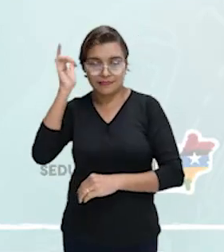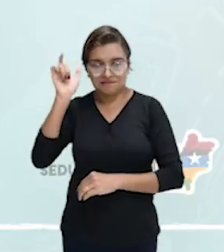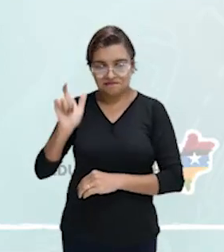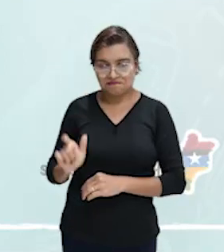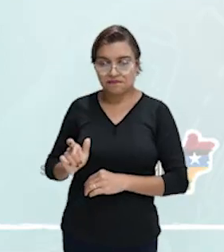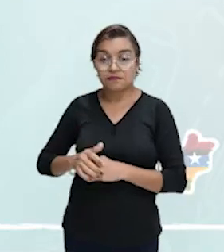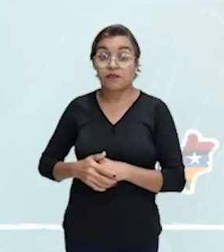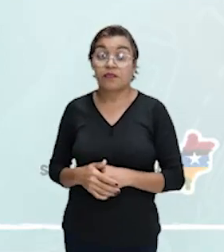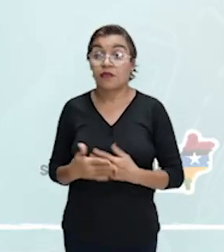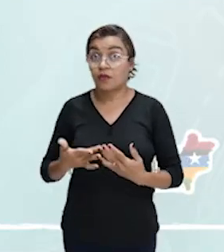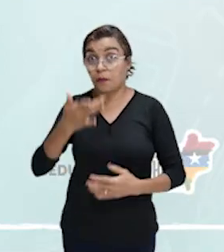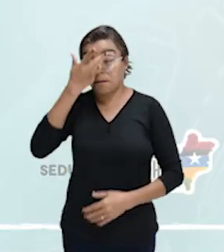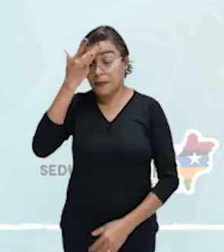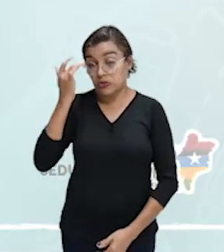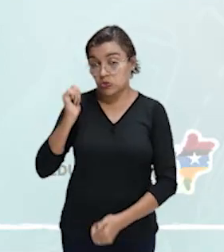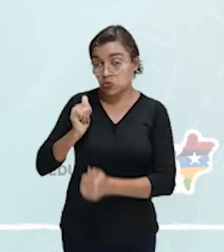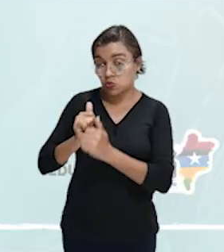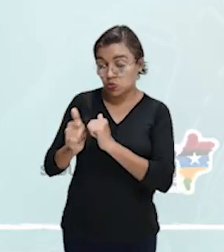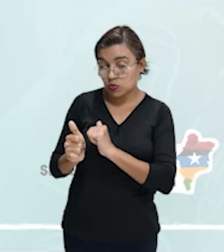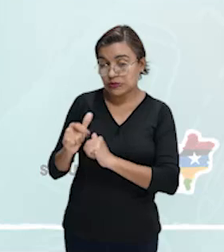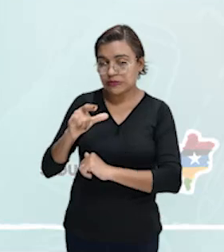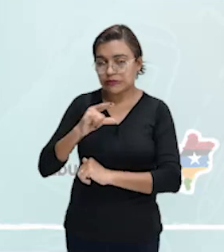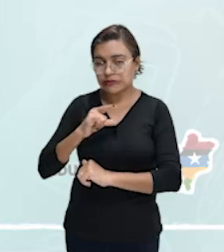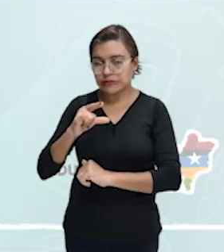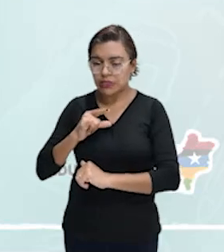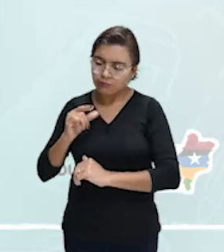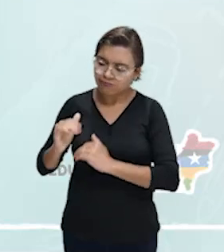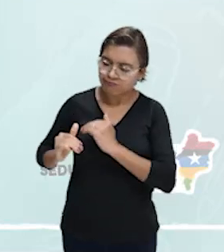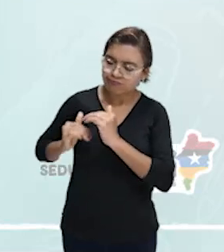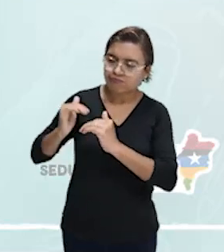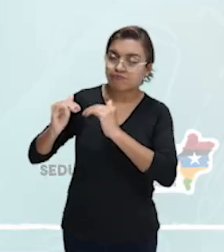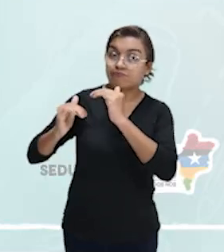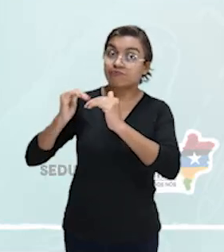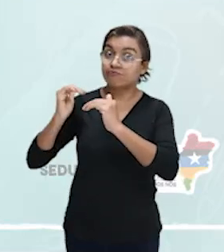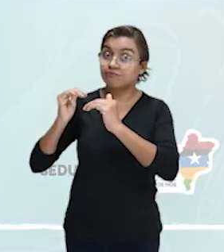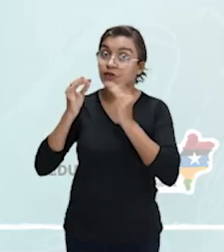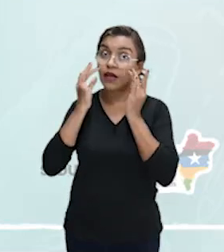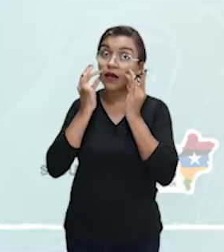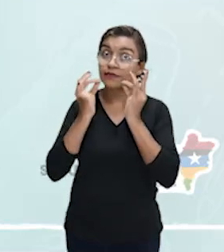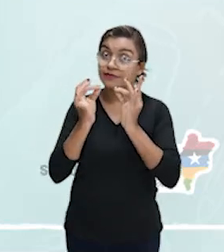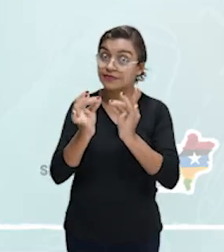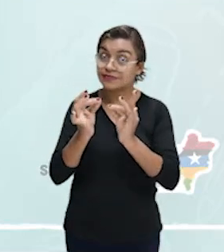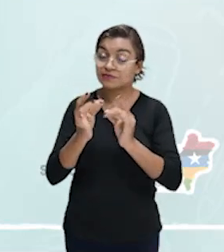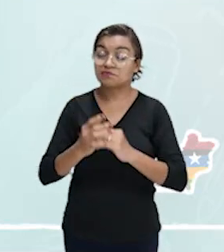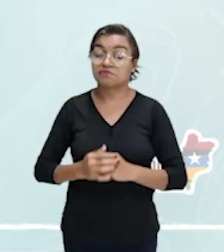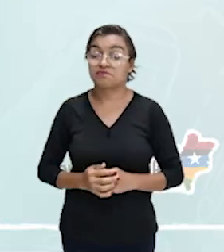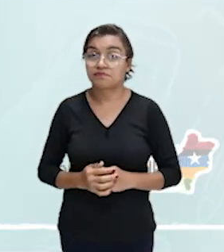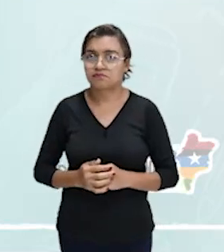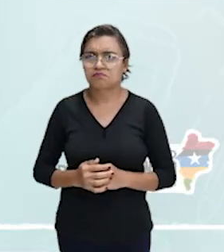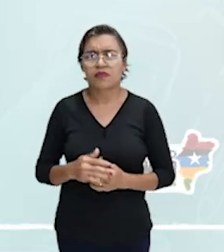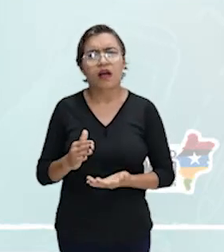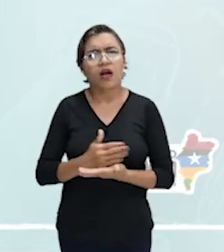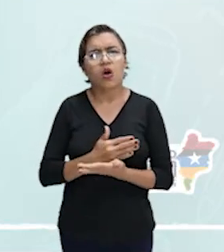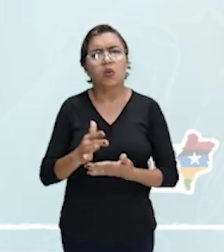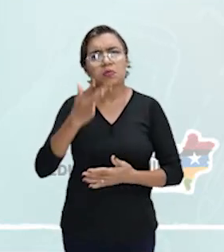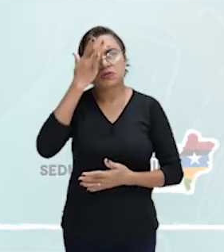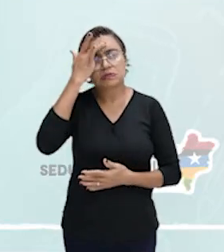Para que um atleta, para que o indivíduo tenha um bom desempenho, preste atenção nisso aqui que eu vou falar para vocês, que muitas